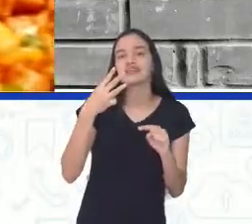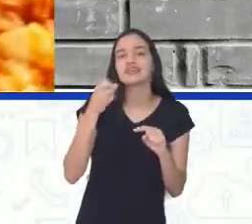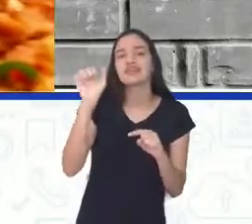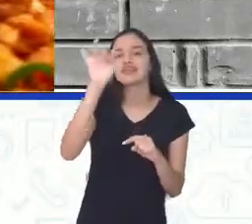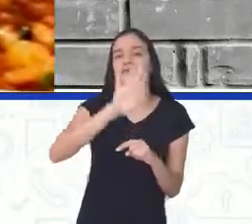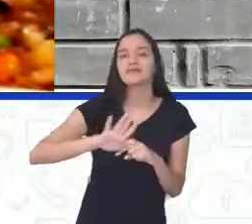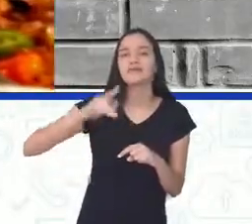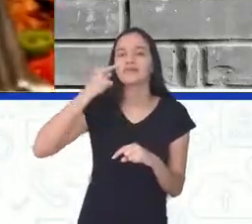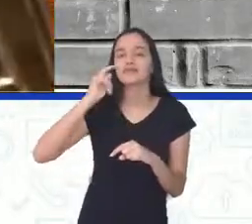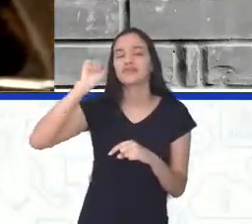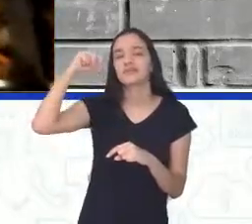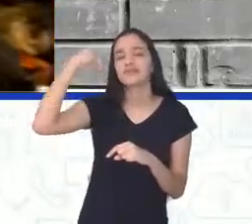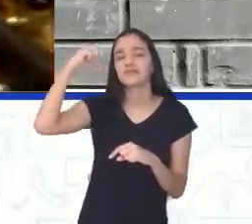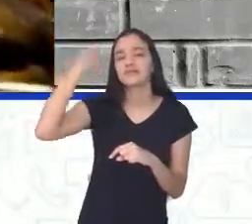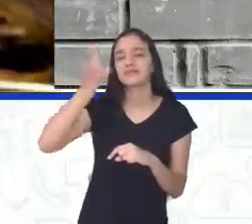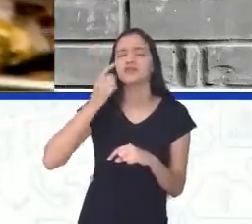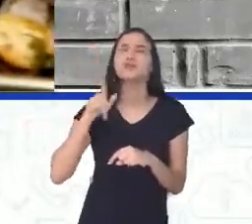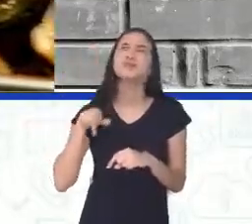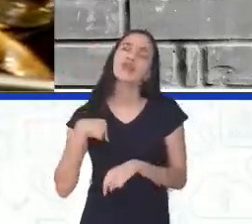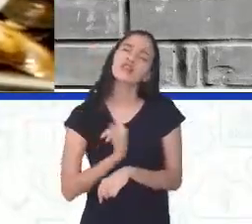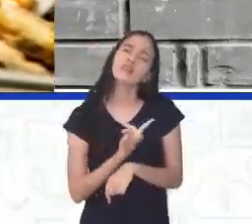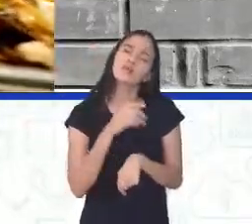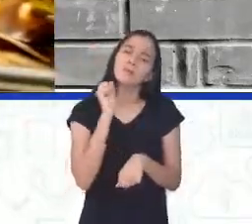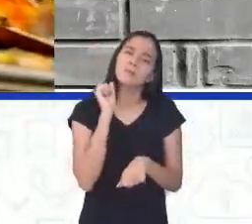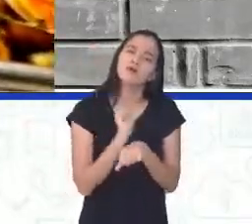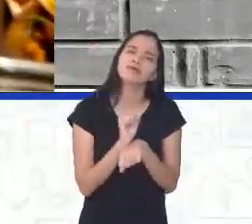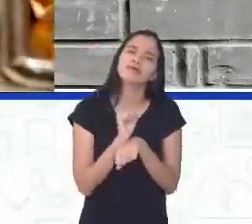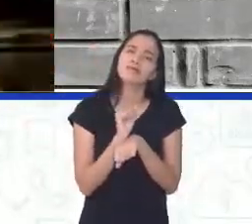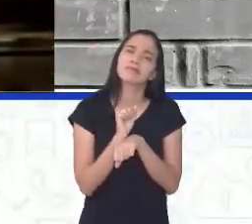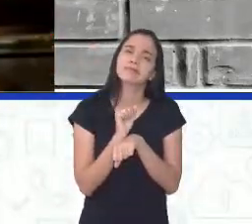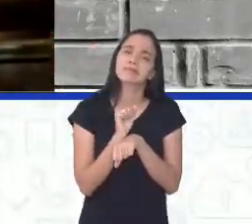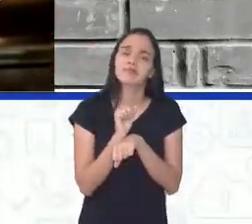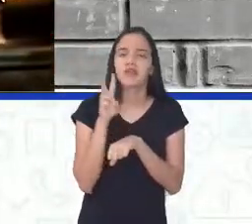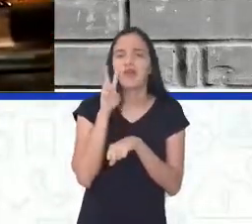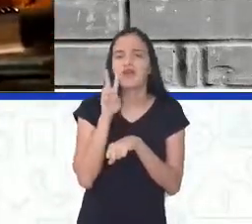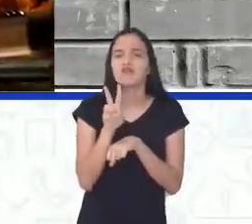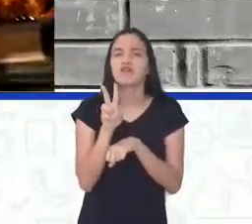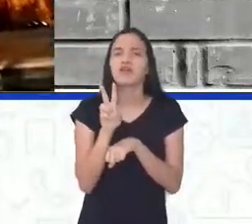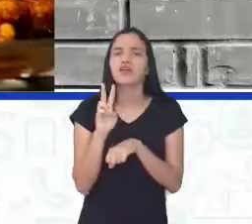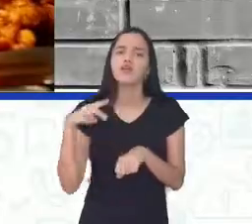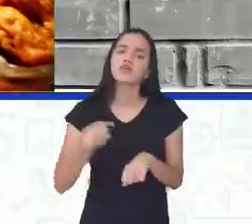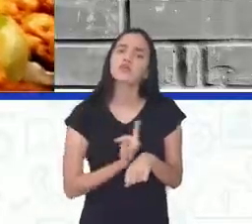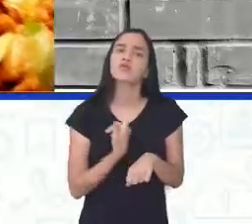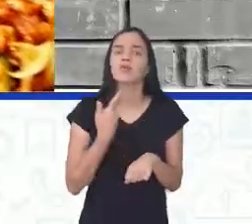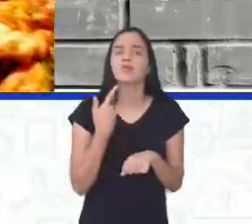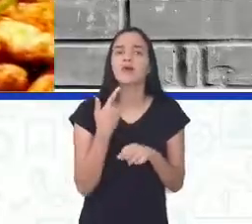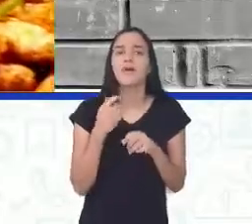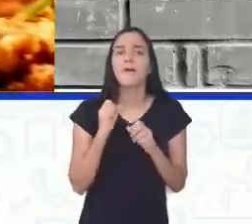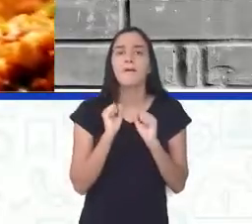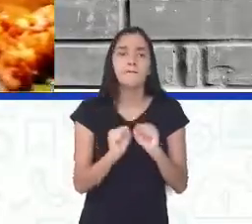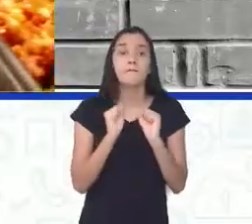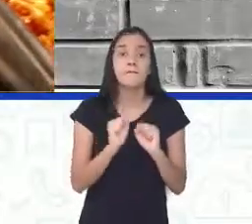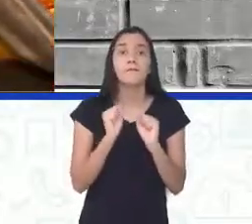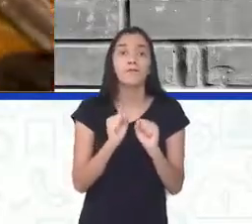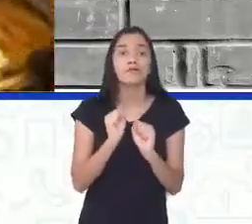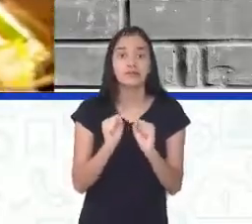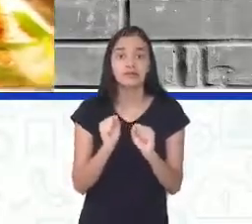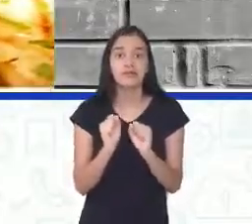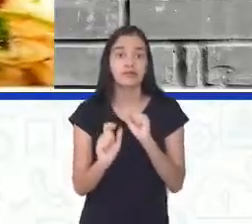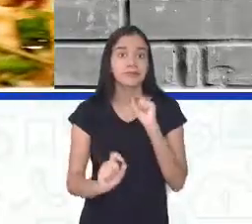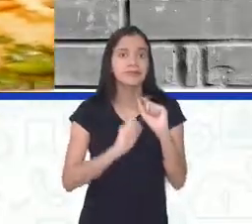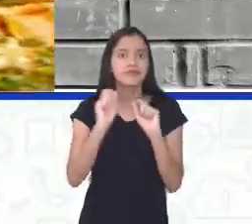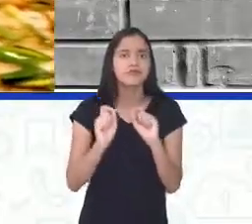3 pequenos vídeos para a gente parar um pouquinho, para a gente ver o que é que a gente pode mobilizar, né,